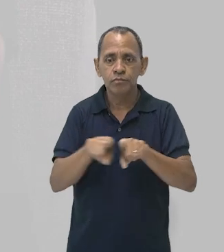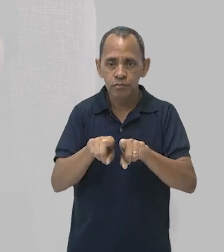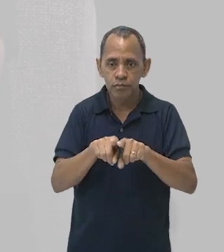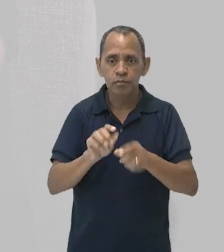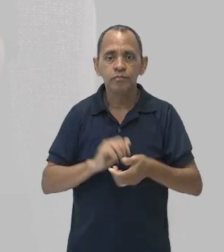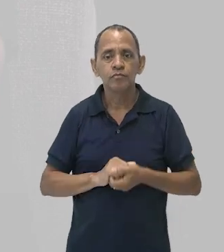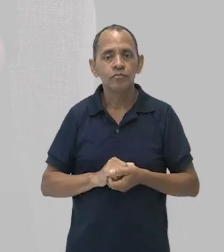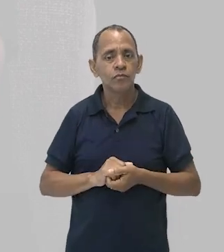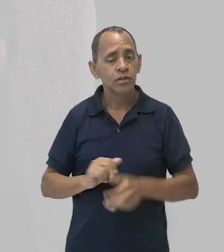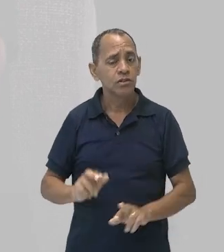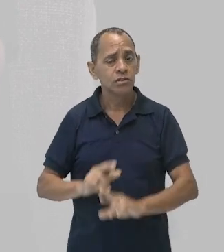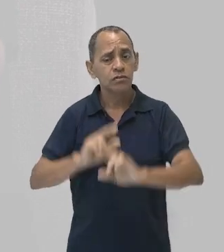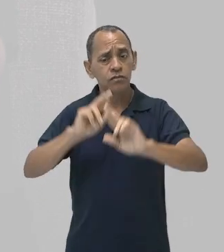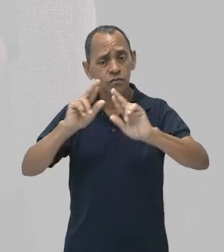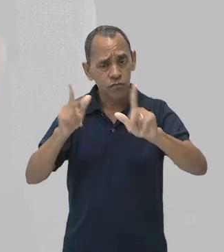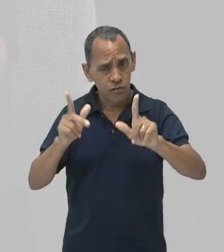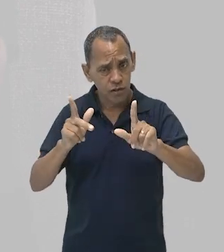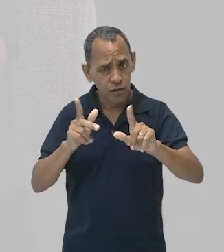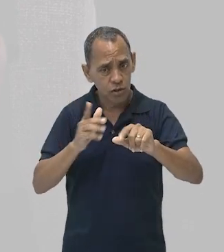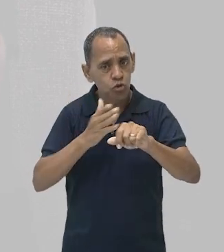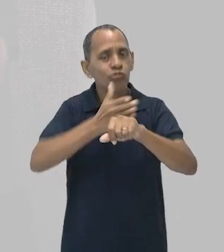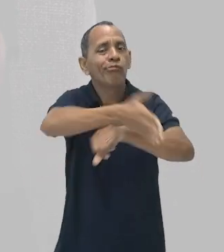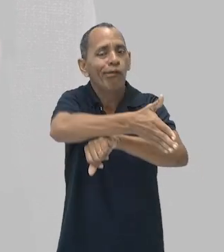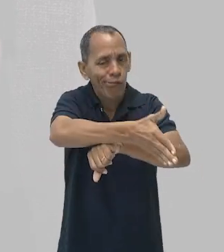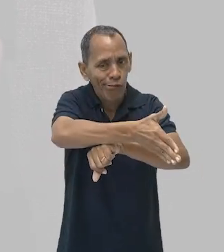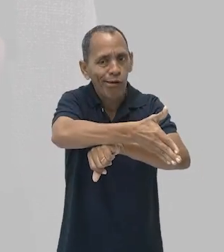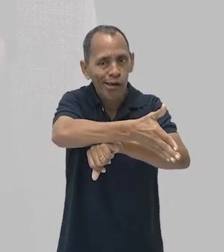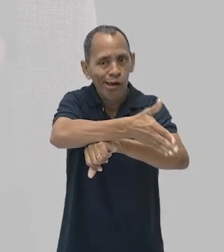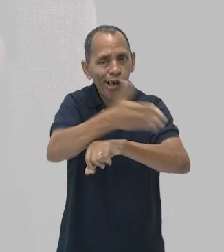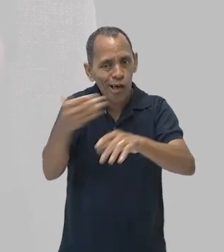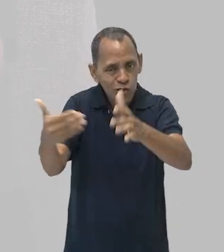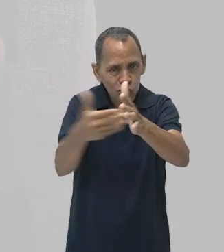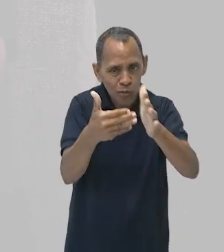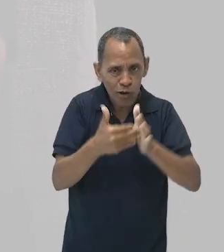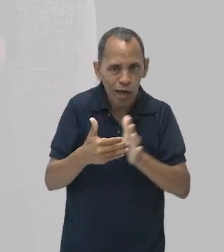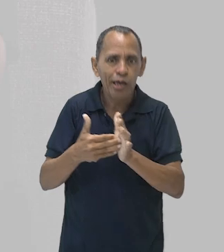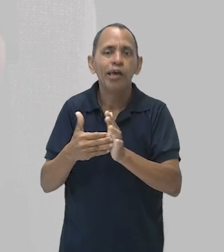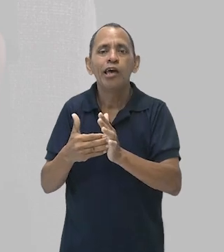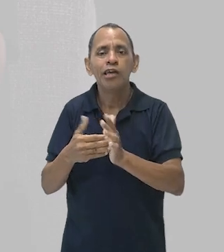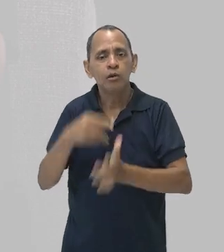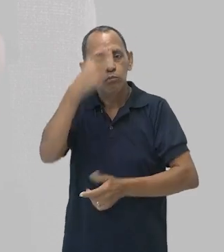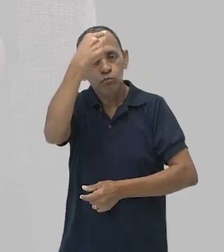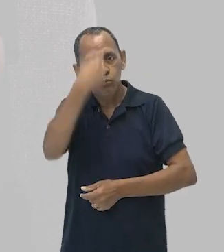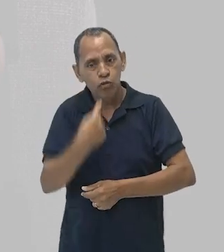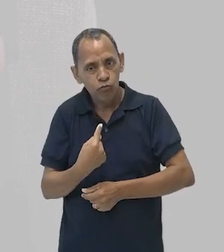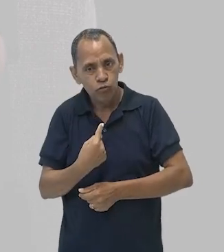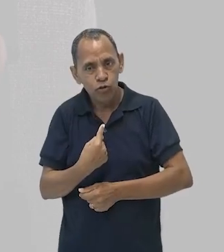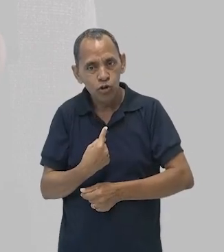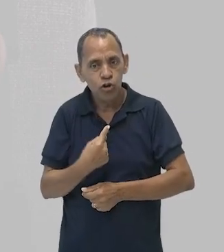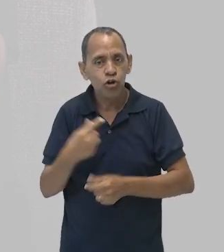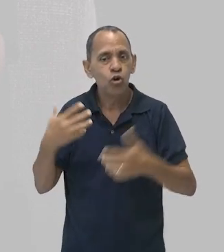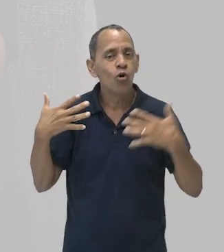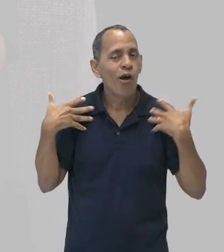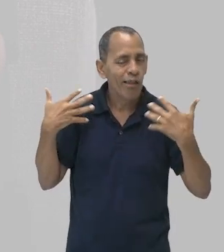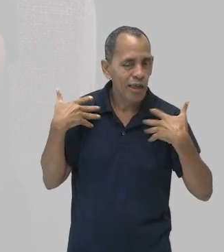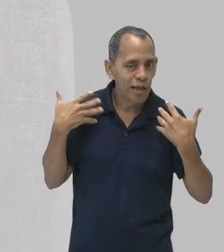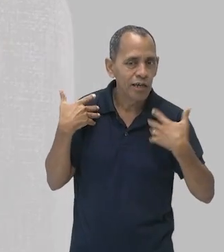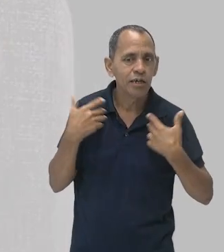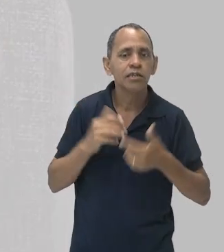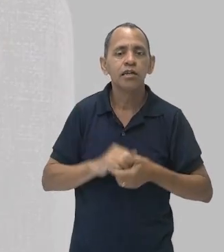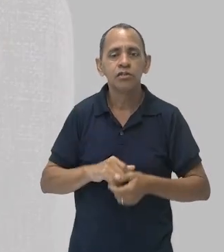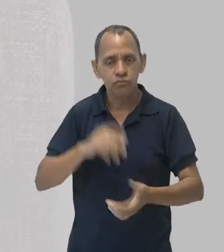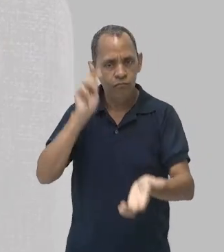barreira, deixar de fato com que a minha personalidade, minha alegria, a minha energia